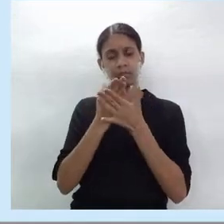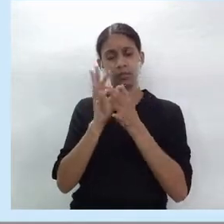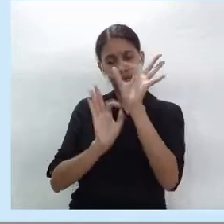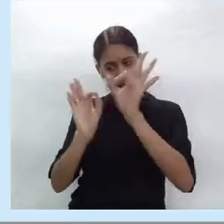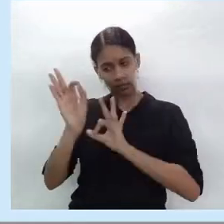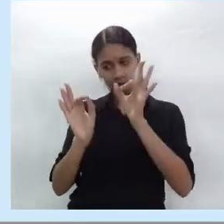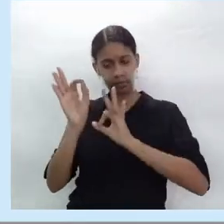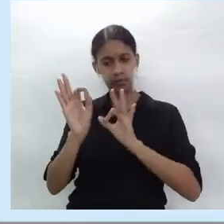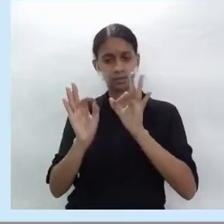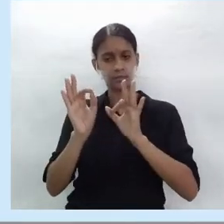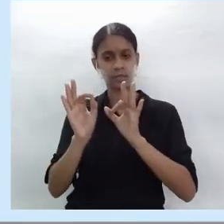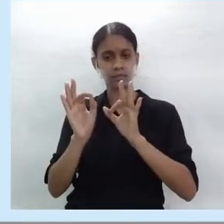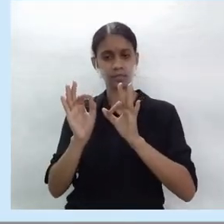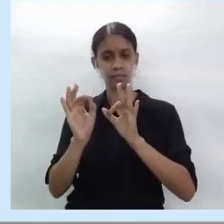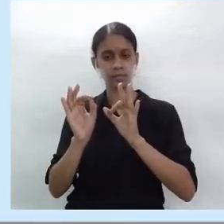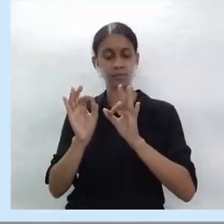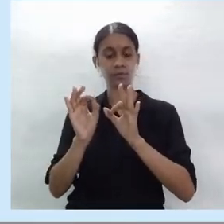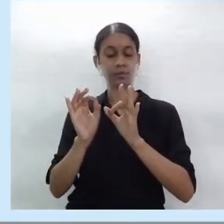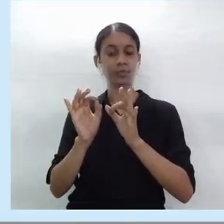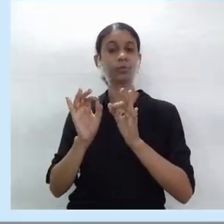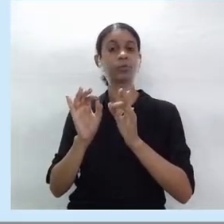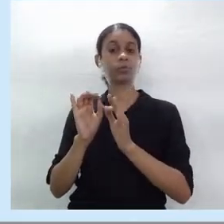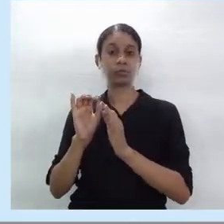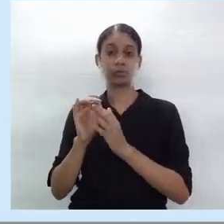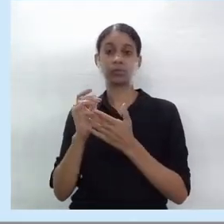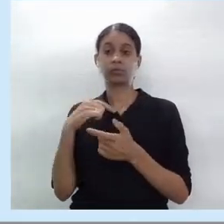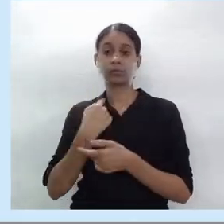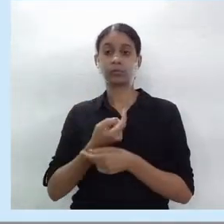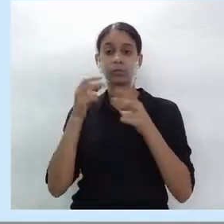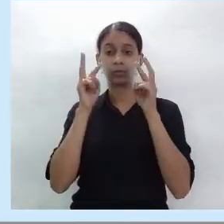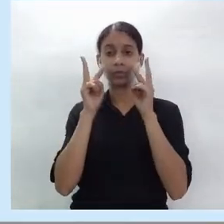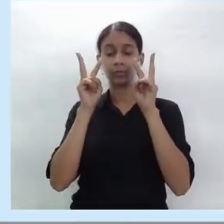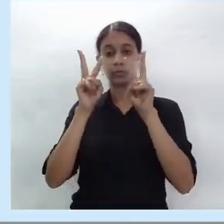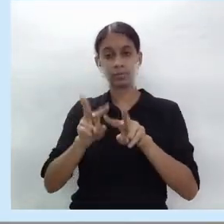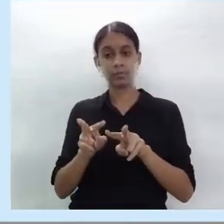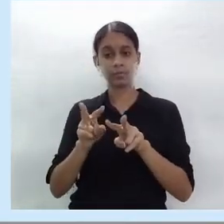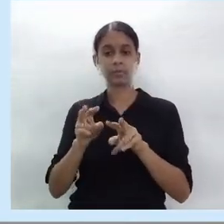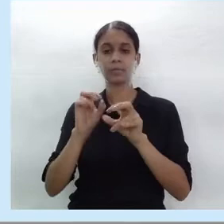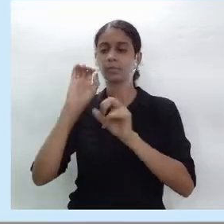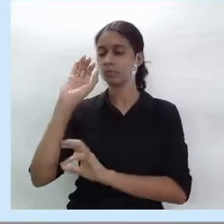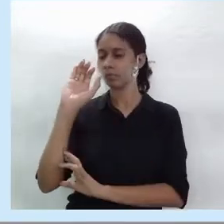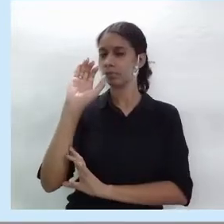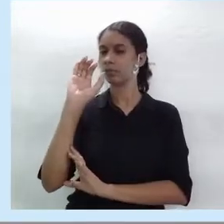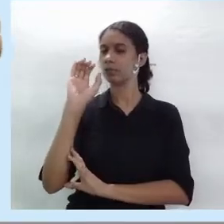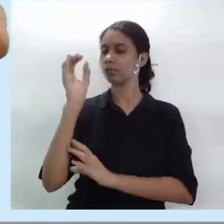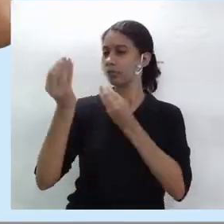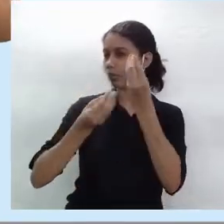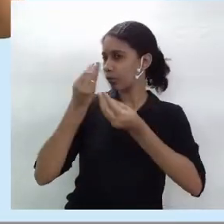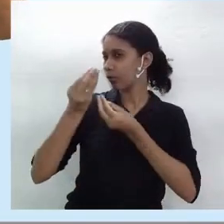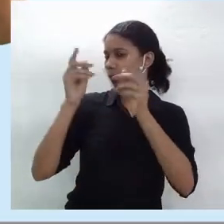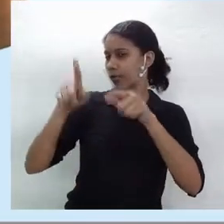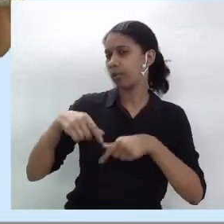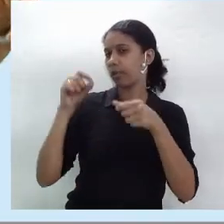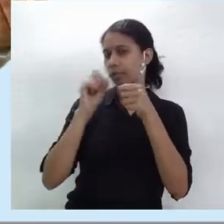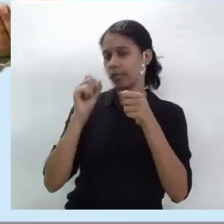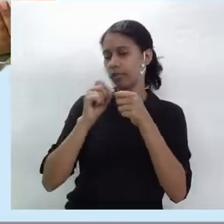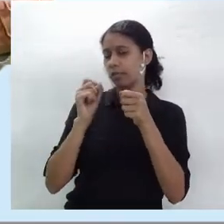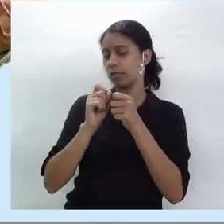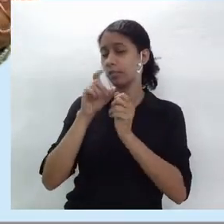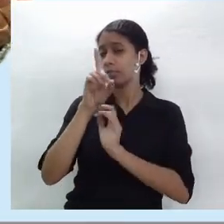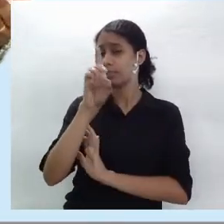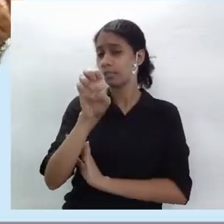das escolas geográficas, isso fica muito claro nas relações do